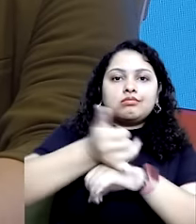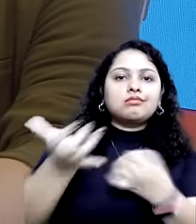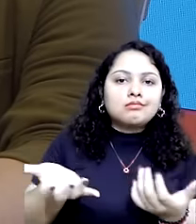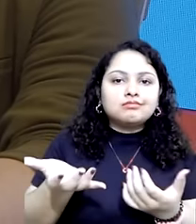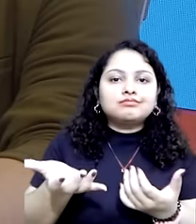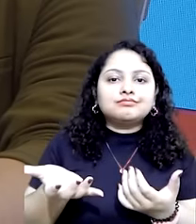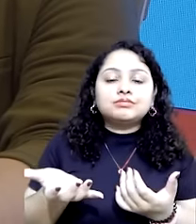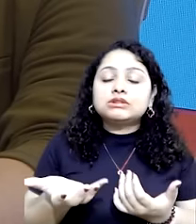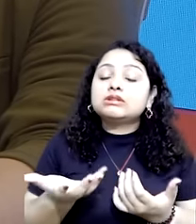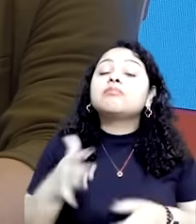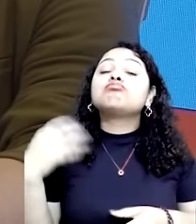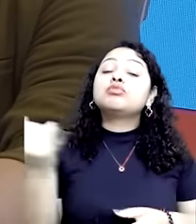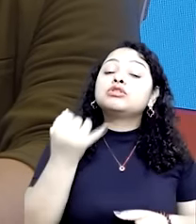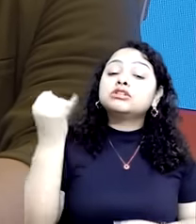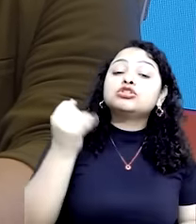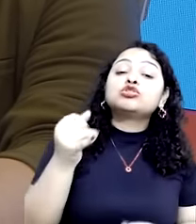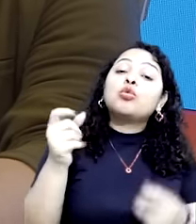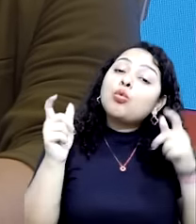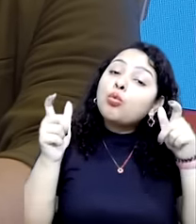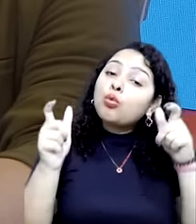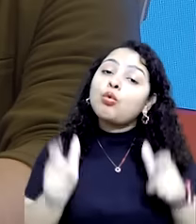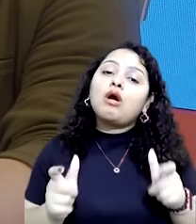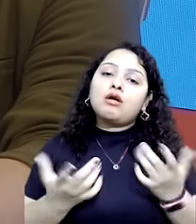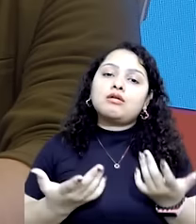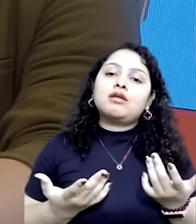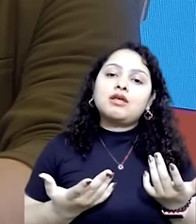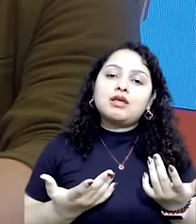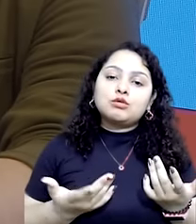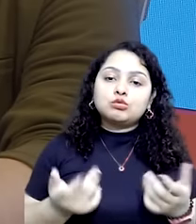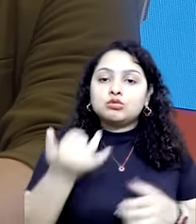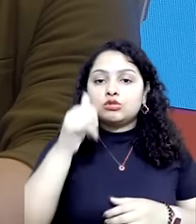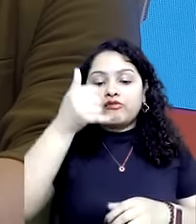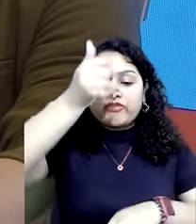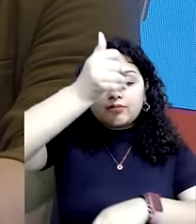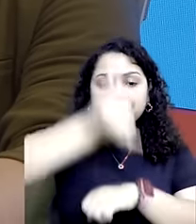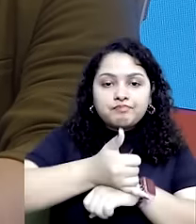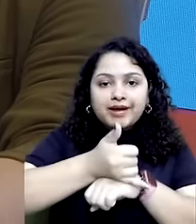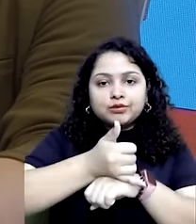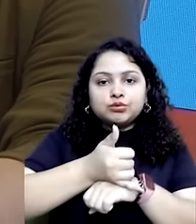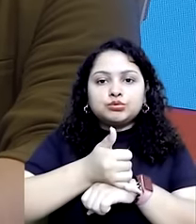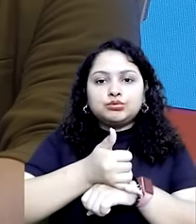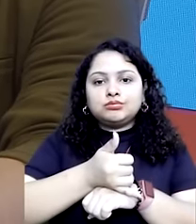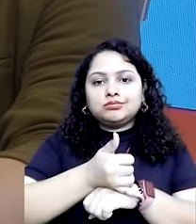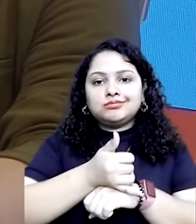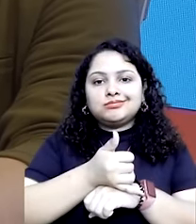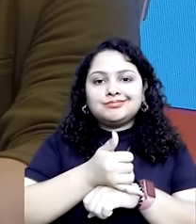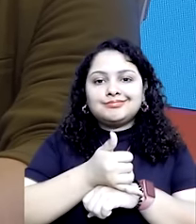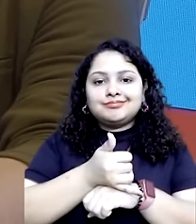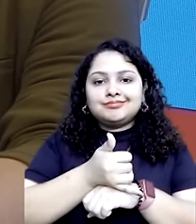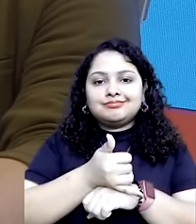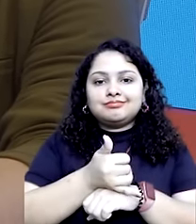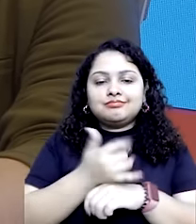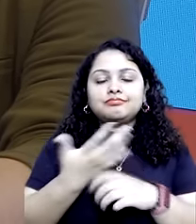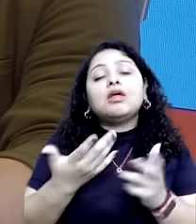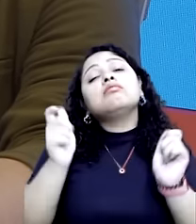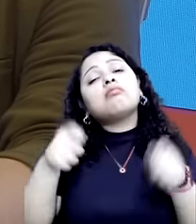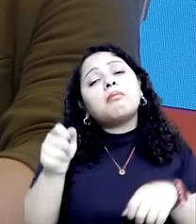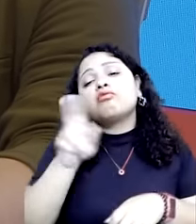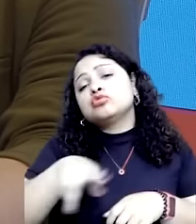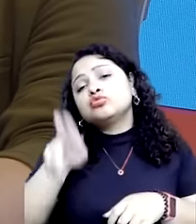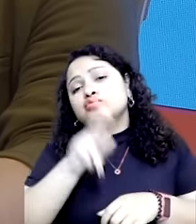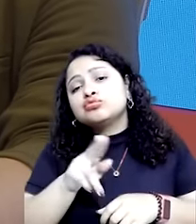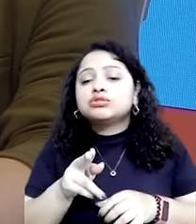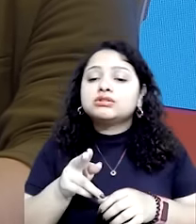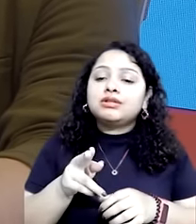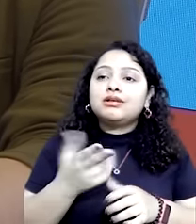você ter uma superfície ali que vai fazer ele ficar parado né vai ficar e é estável ali então dá para você usar uma